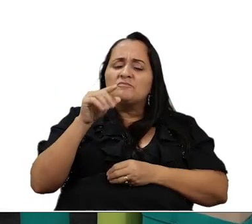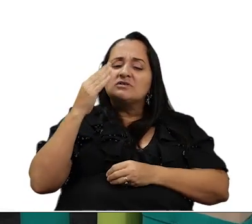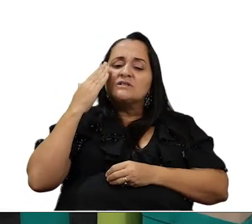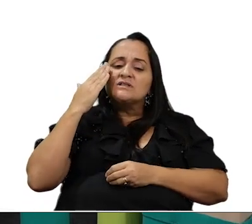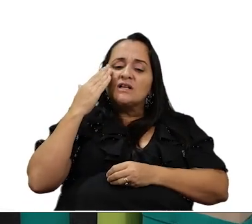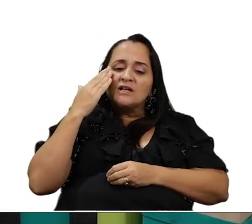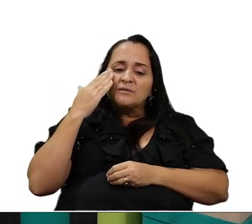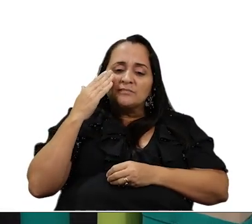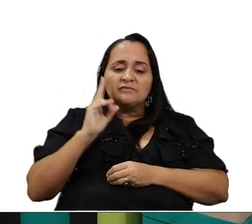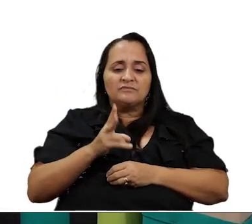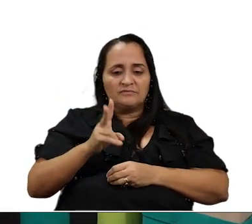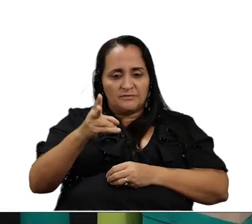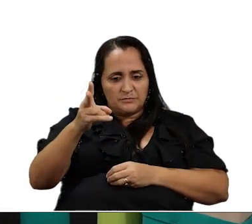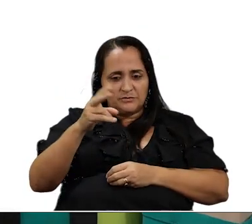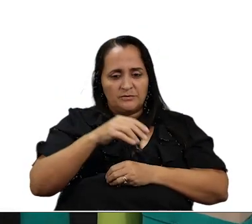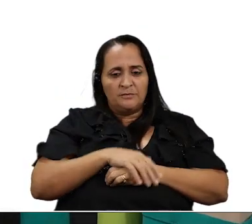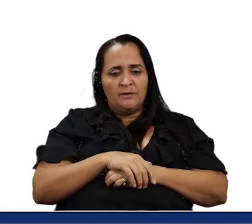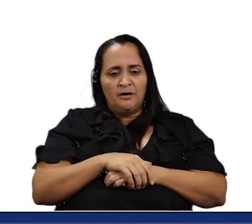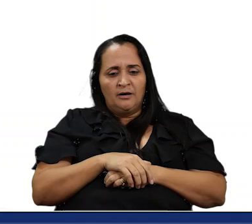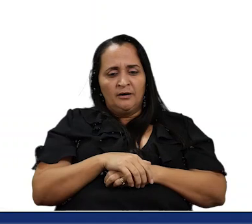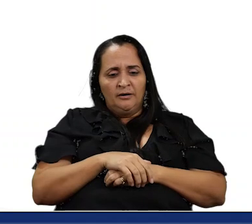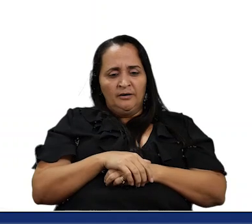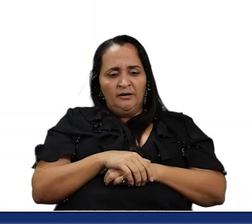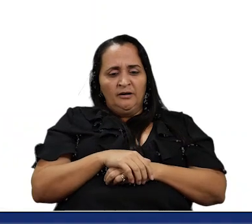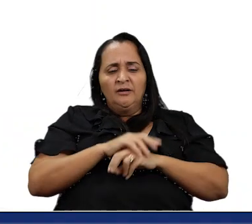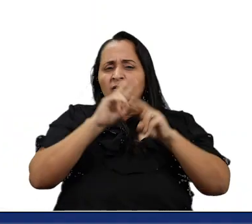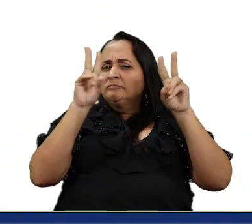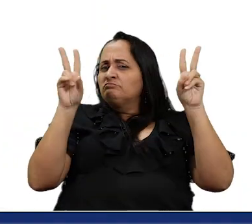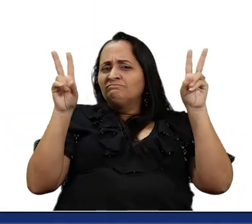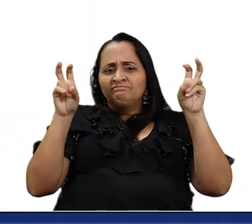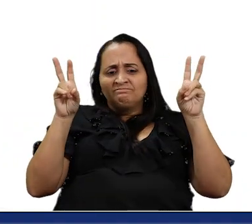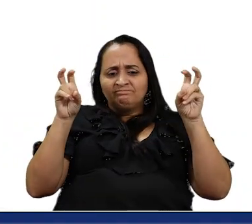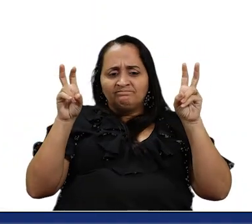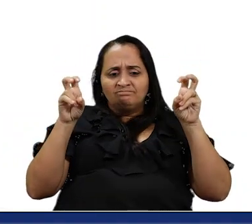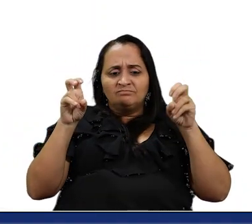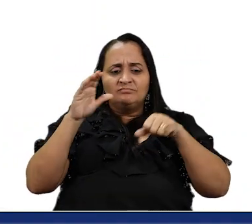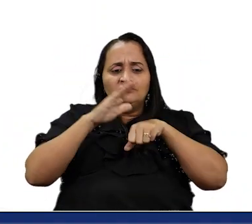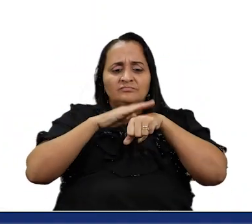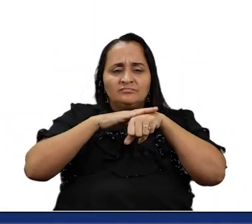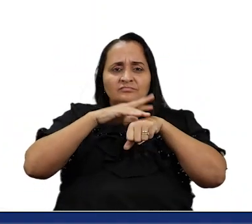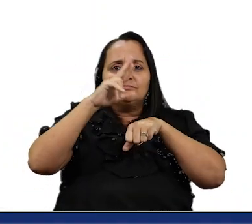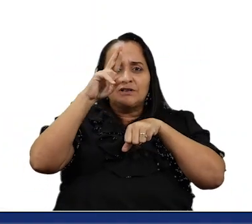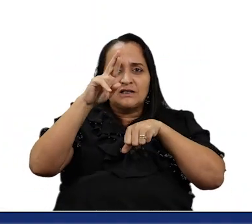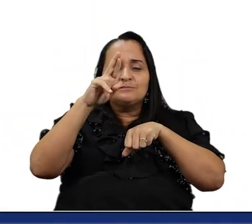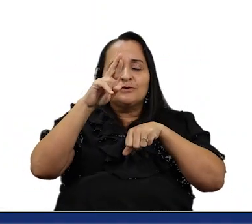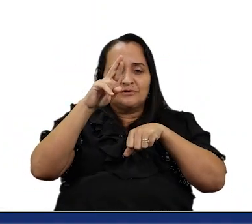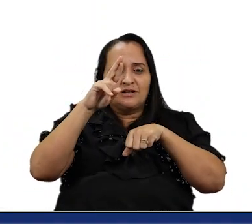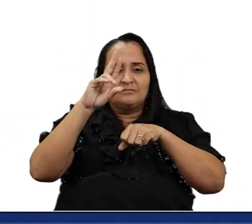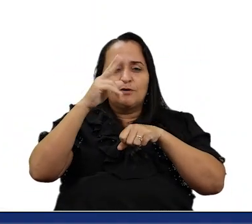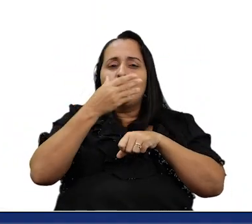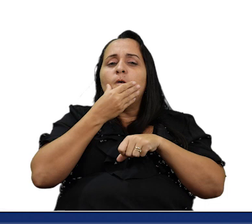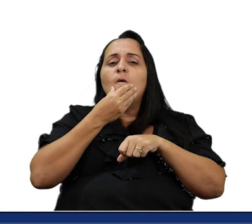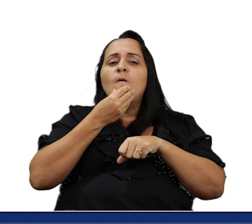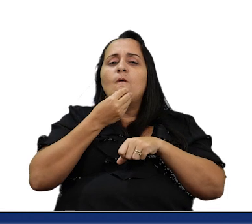isso? Vamos continuar a leitura. Sob a curadoria do artista, designer e cenógrafo